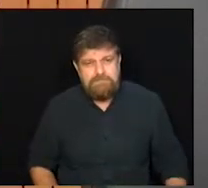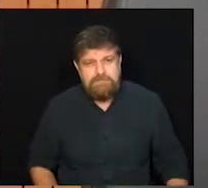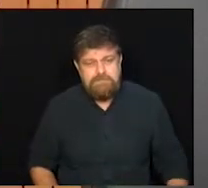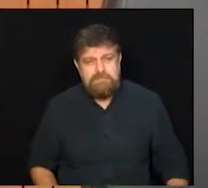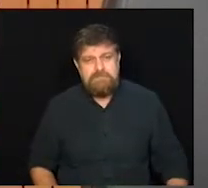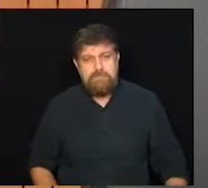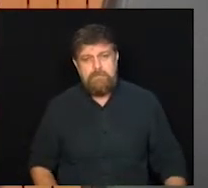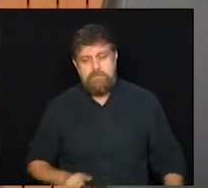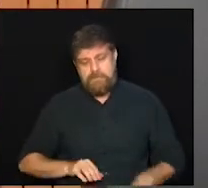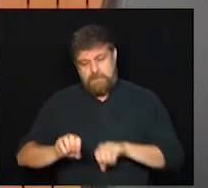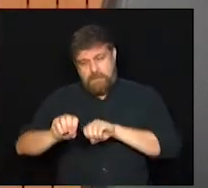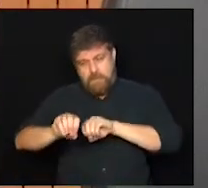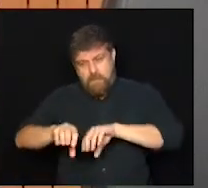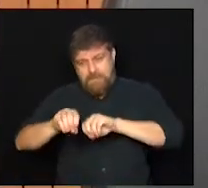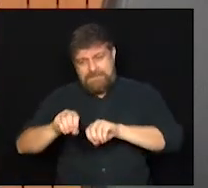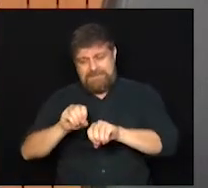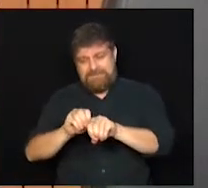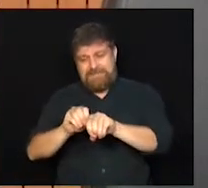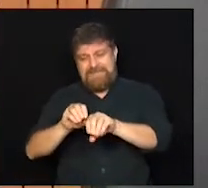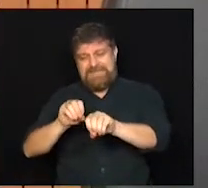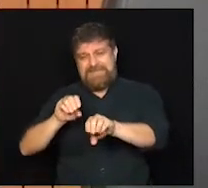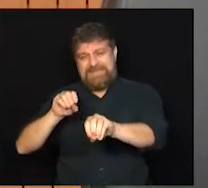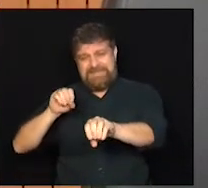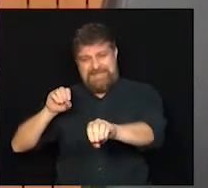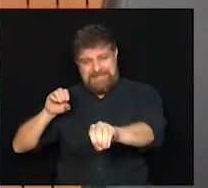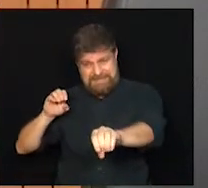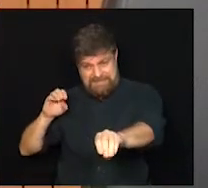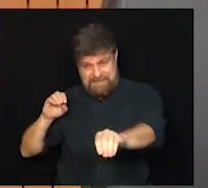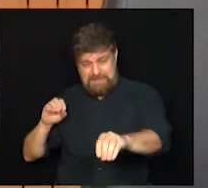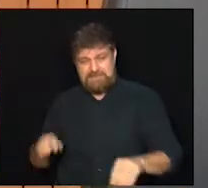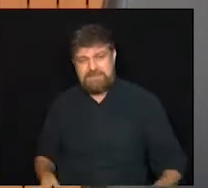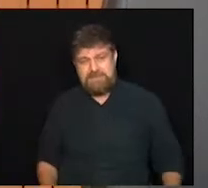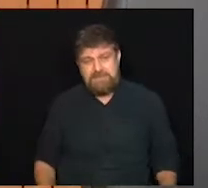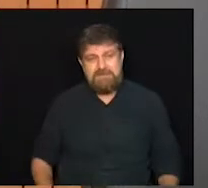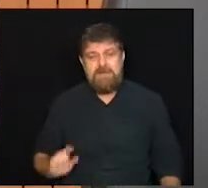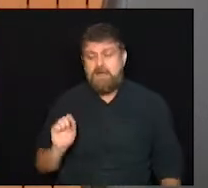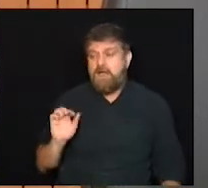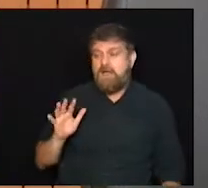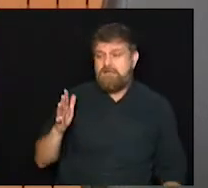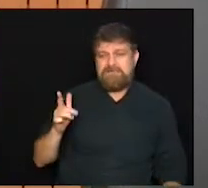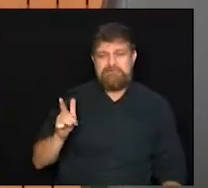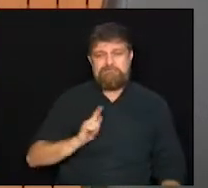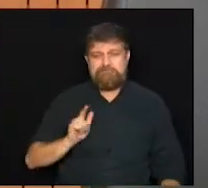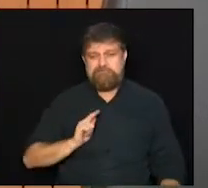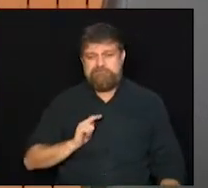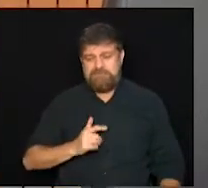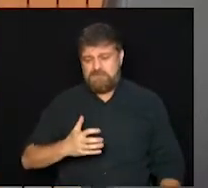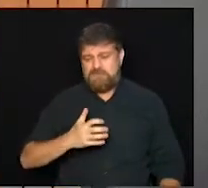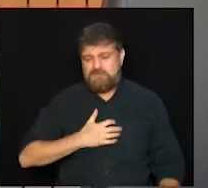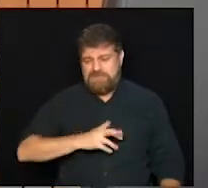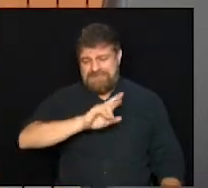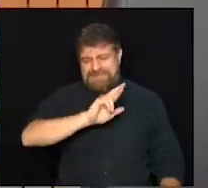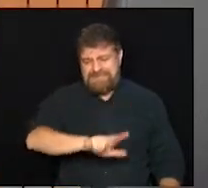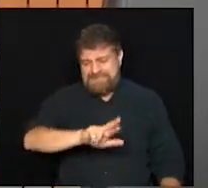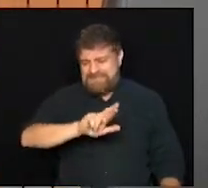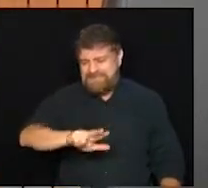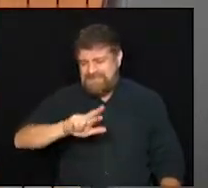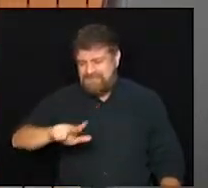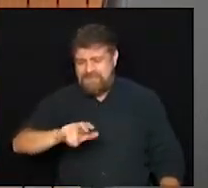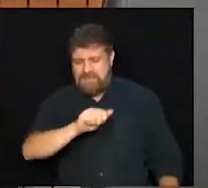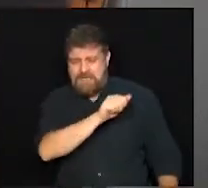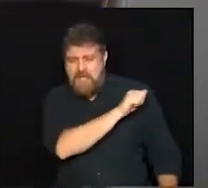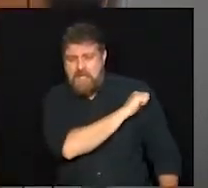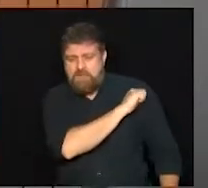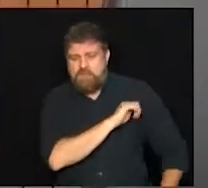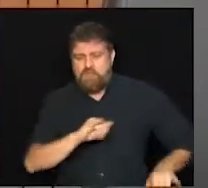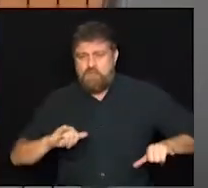mesmo ensino à distância, acaba afetando de forma diferente essa população de alunos.